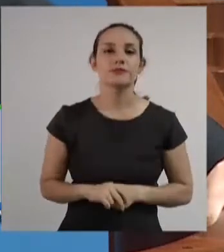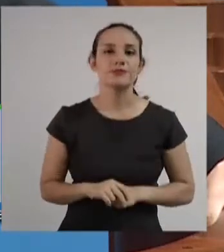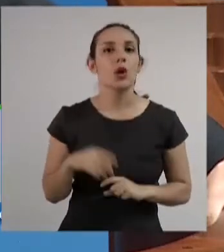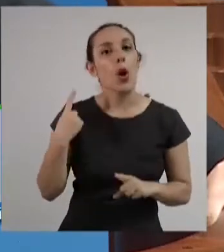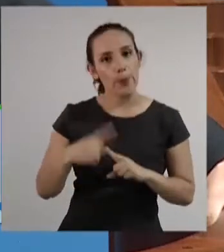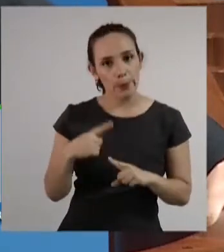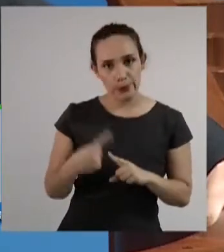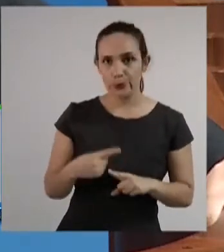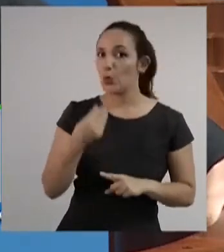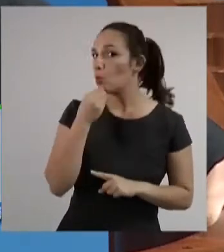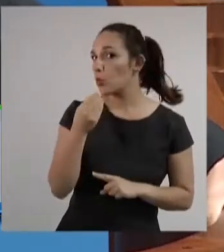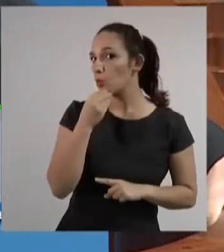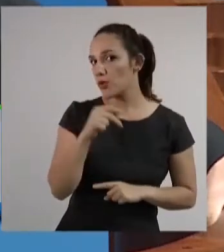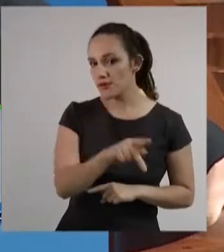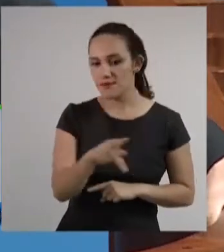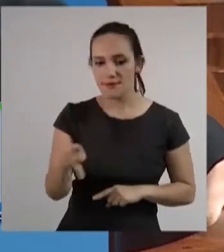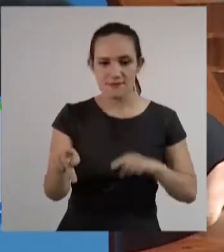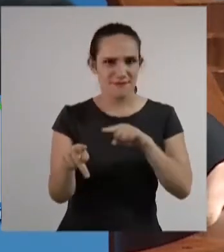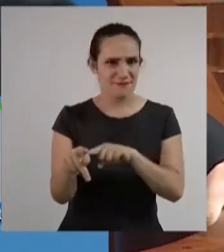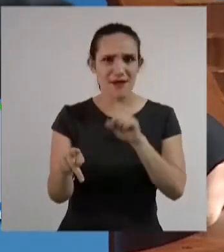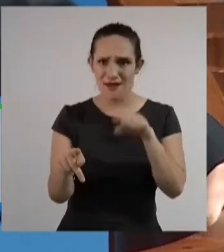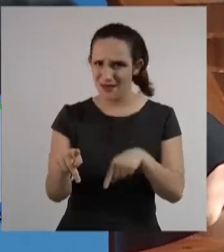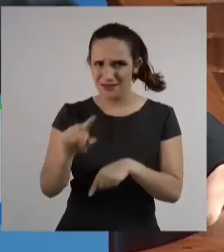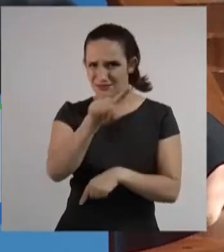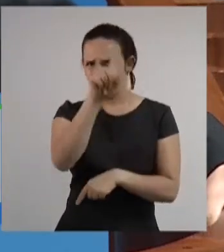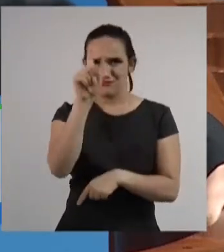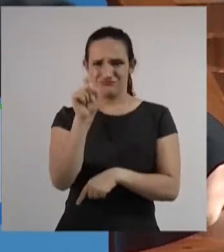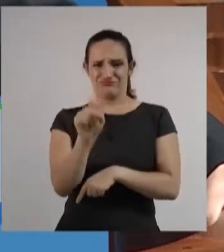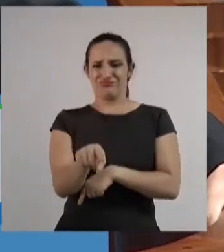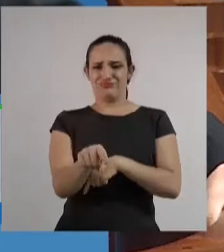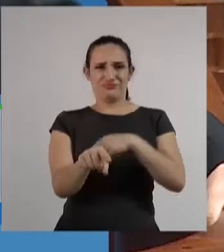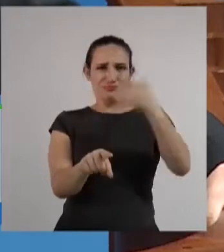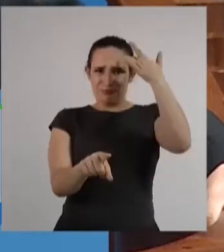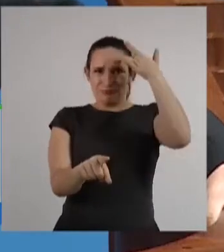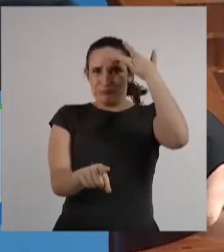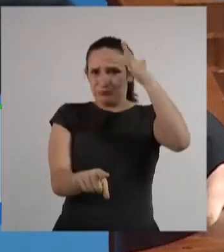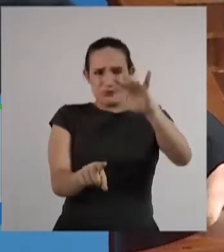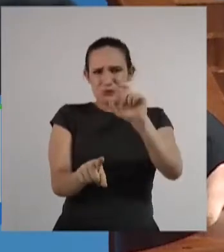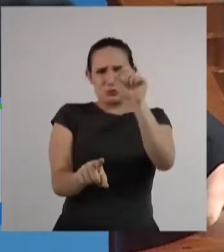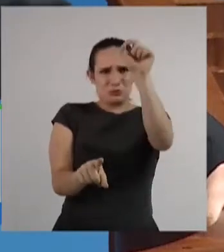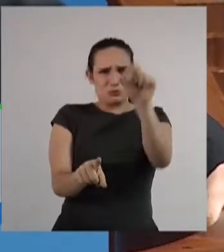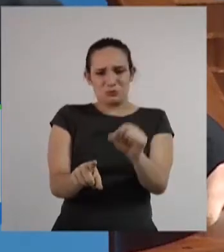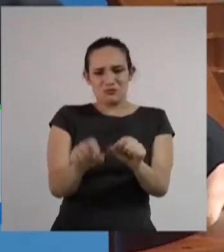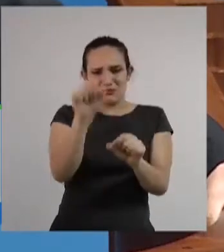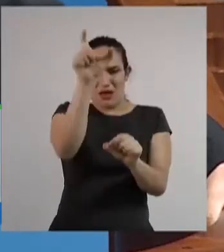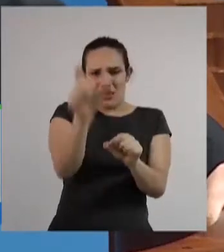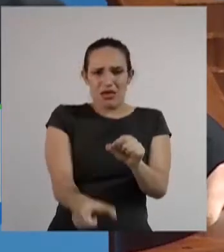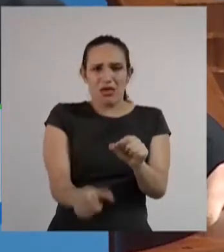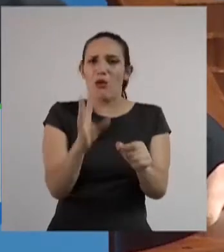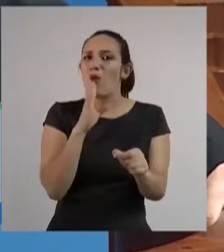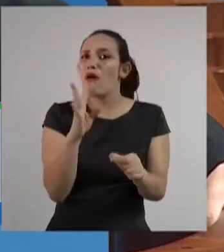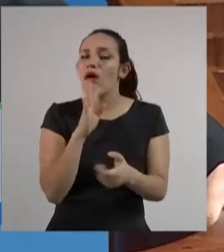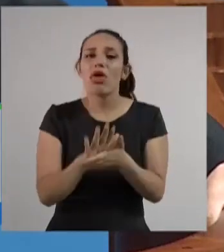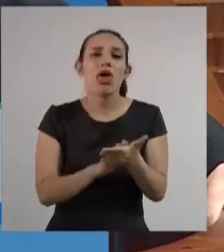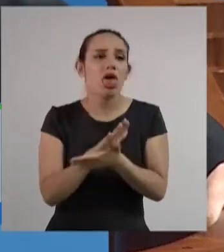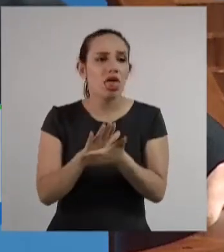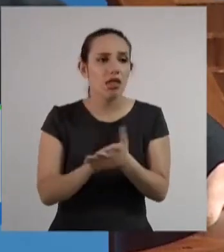o presidente eleito era uma incógnita na cabeça de muita gente, e pelos discursos